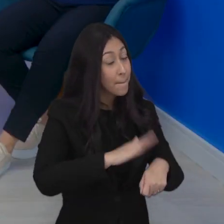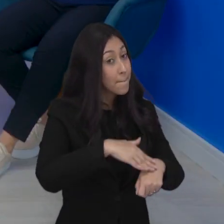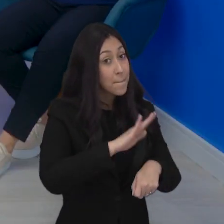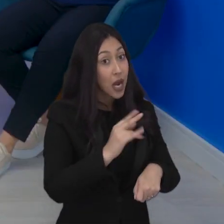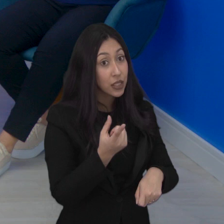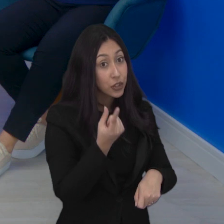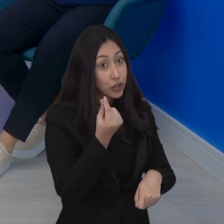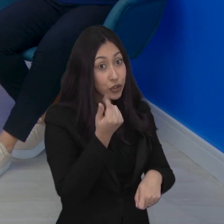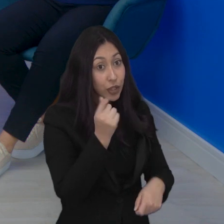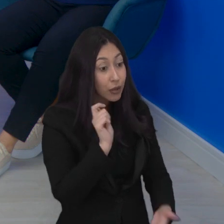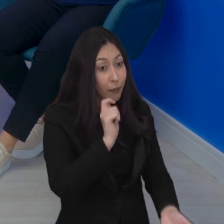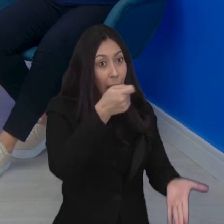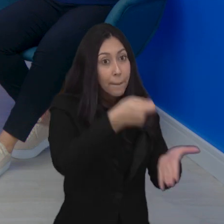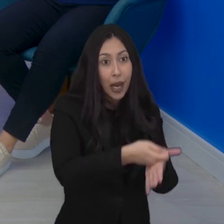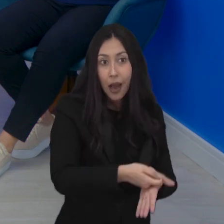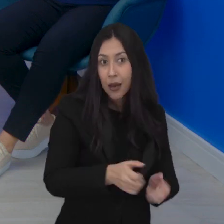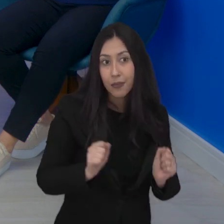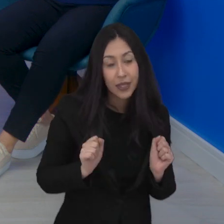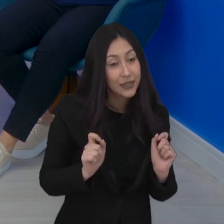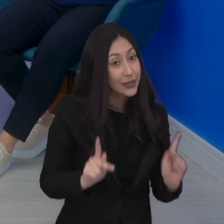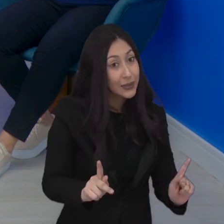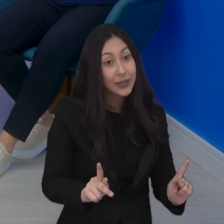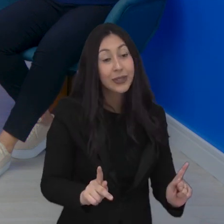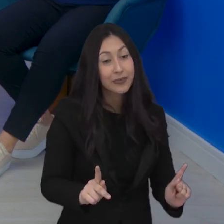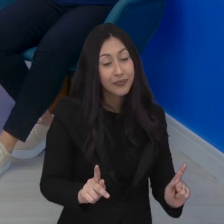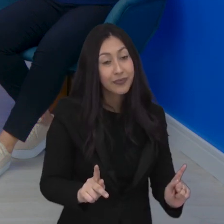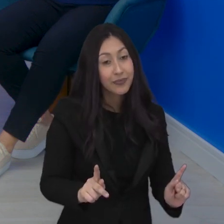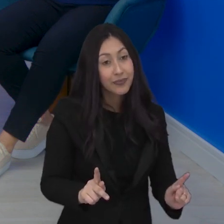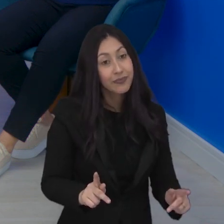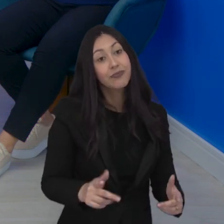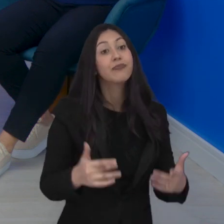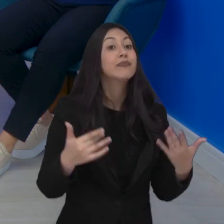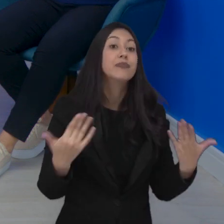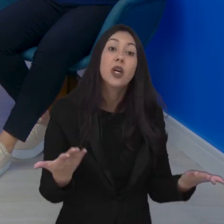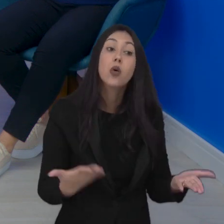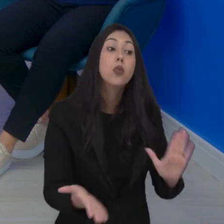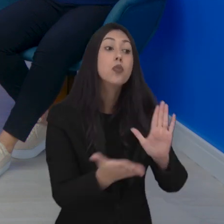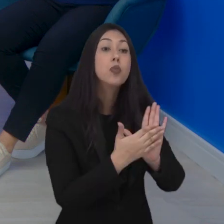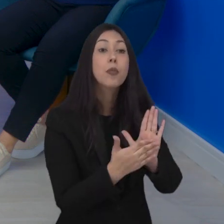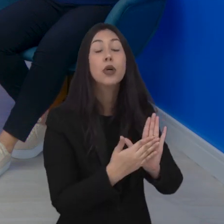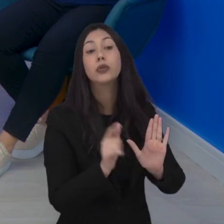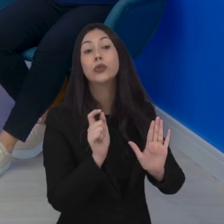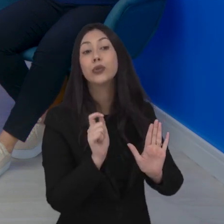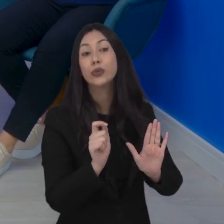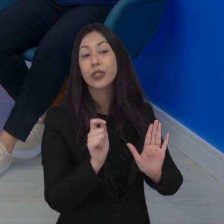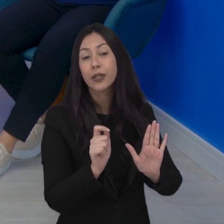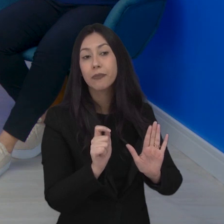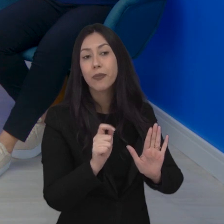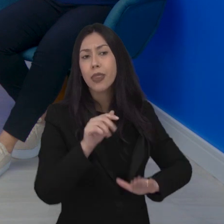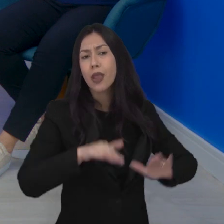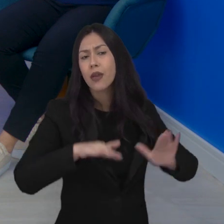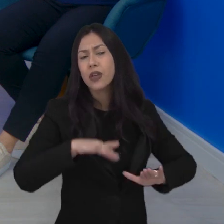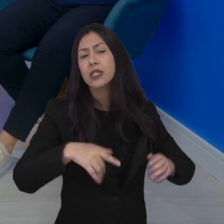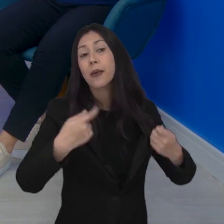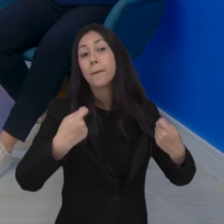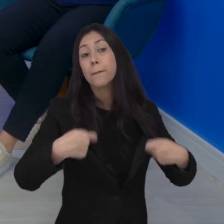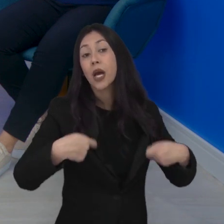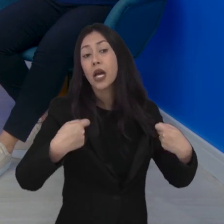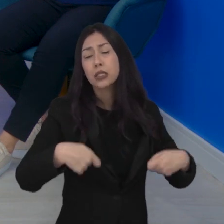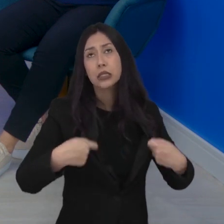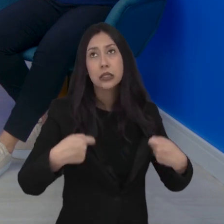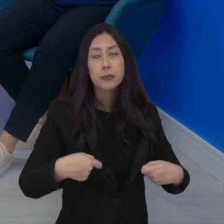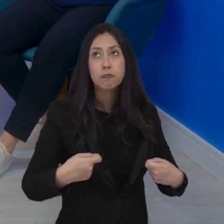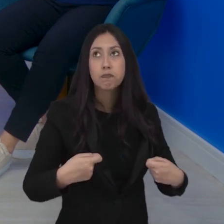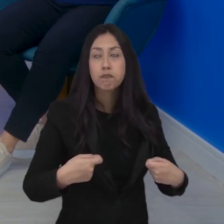expender recursos para pagar aposentadorias, pagar pensões. Então, o que se propõe? Que muitas vezes você tenha que